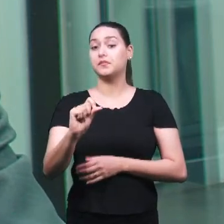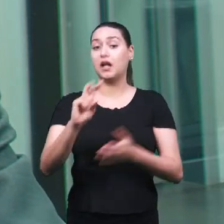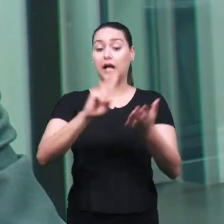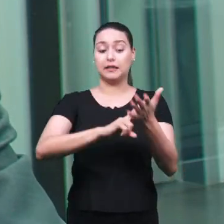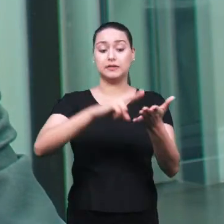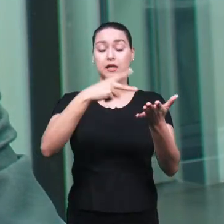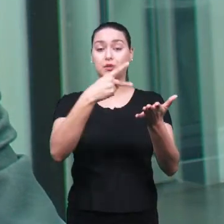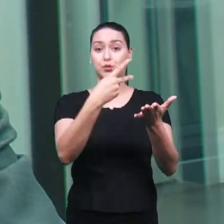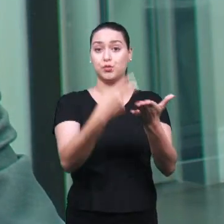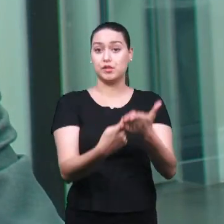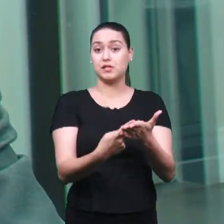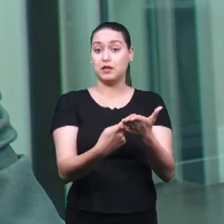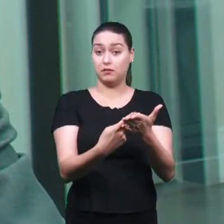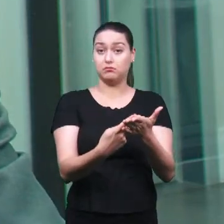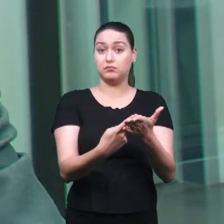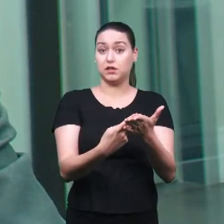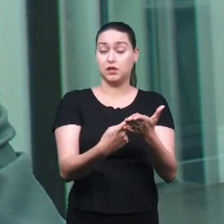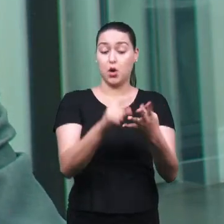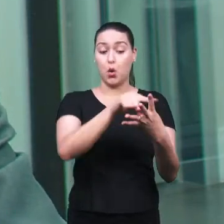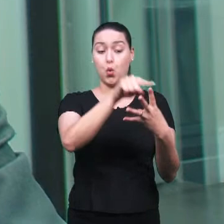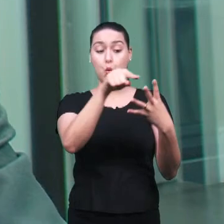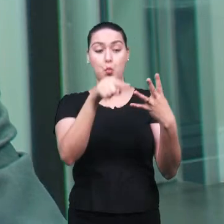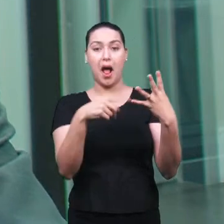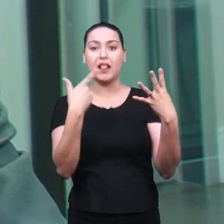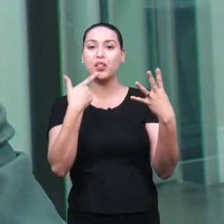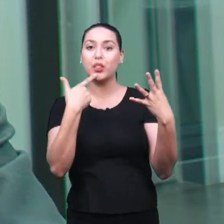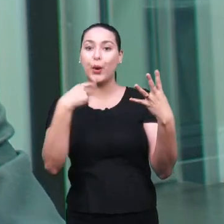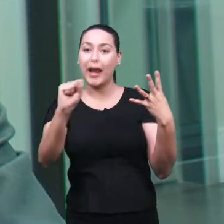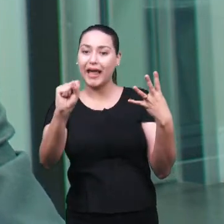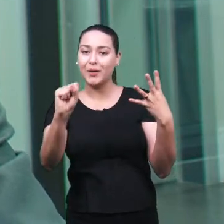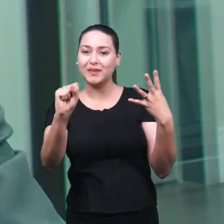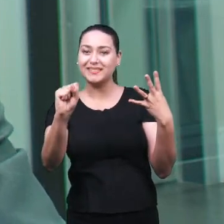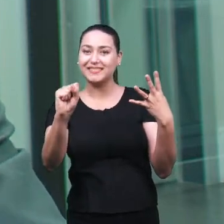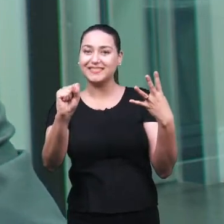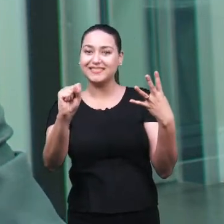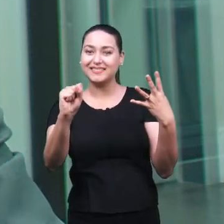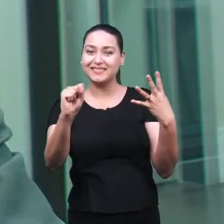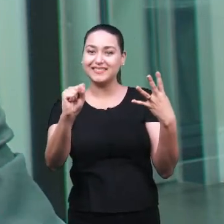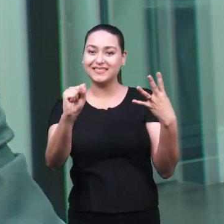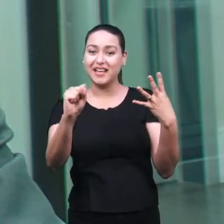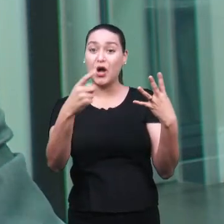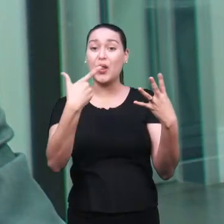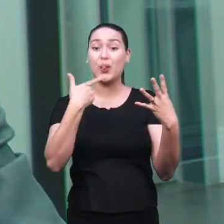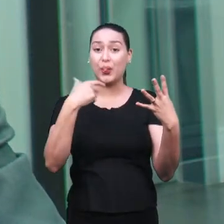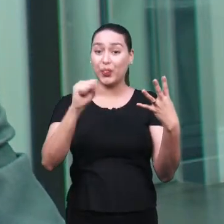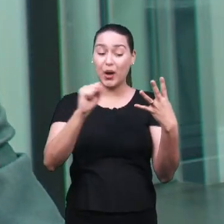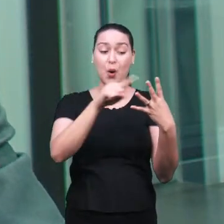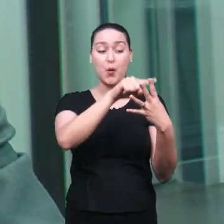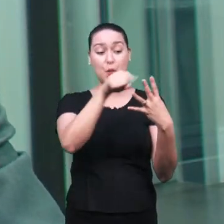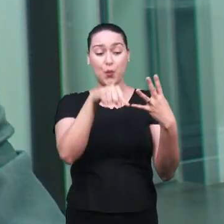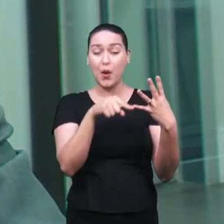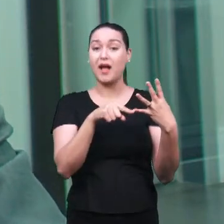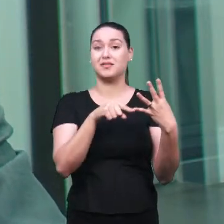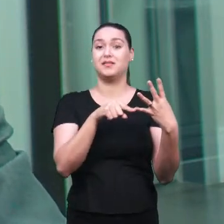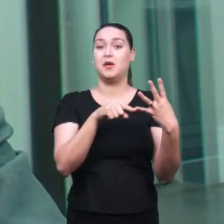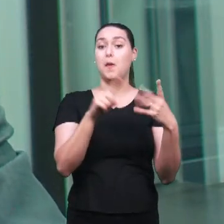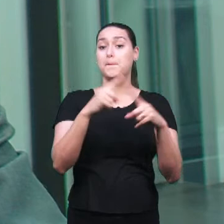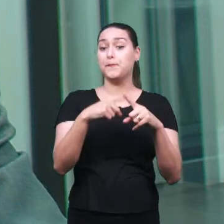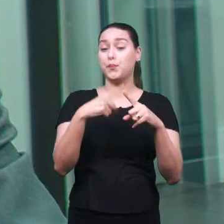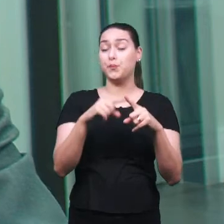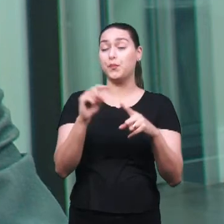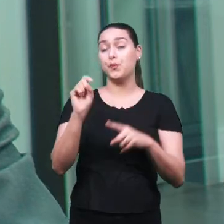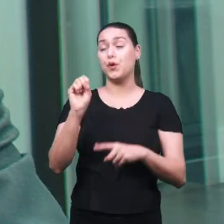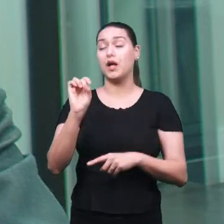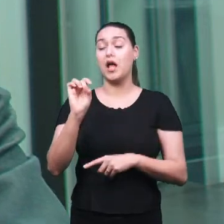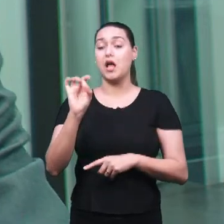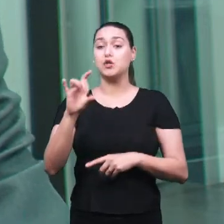traduzido para 4 idiomas. Ele é feito e traduzido simultaneamente para 4 idiomas, porque nós temos irmãs que só falam inglês,